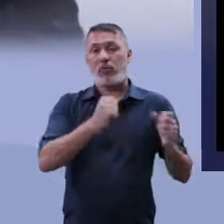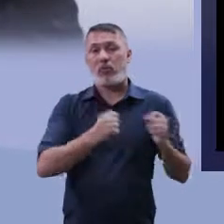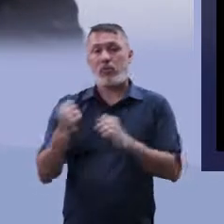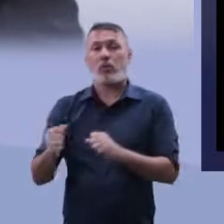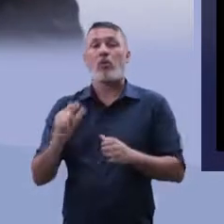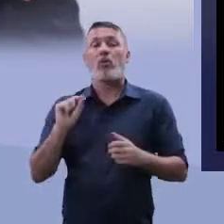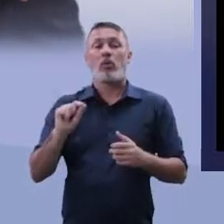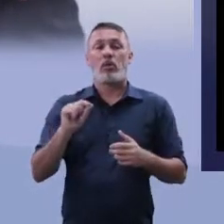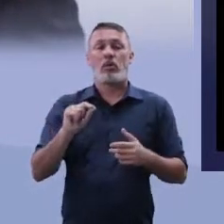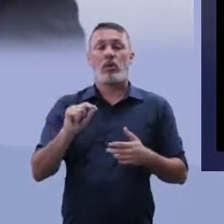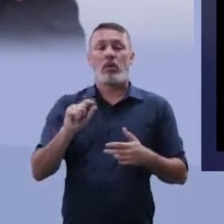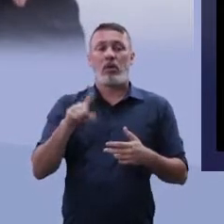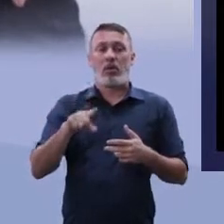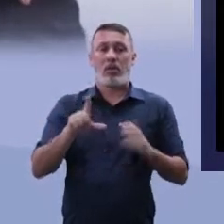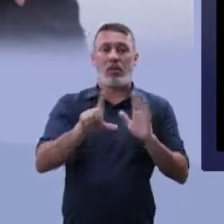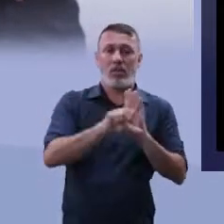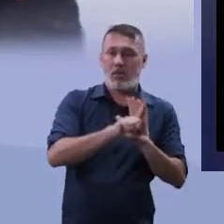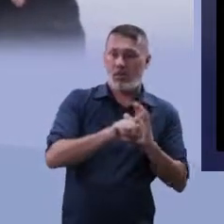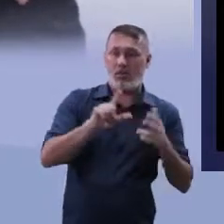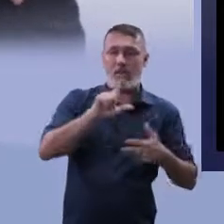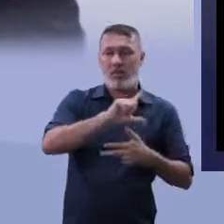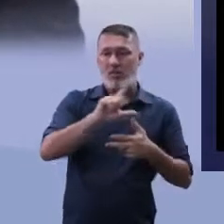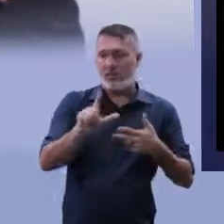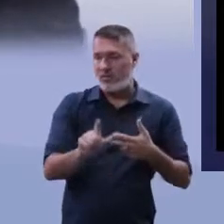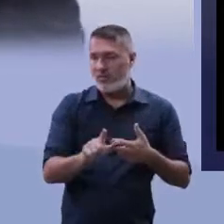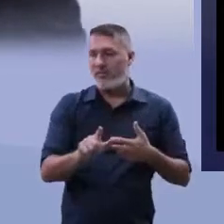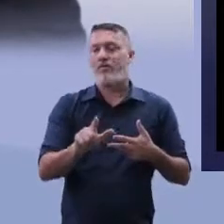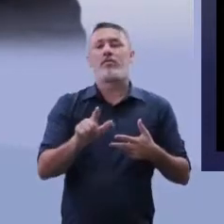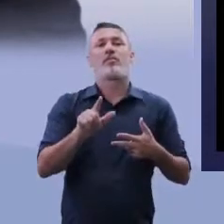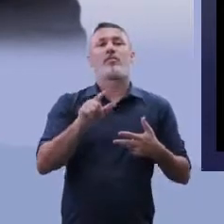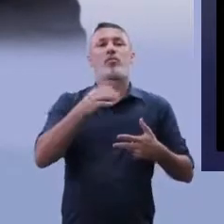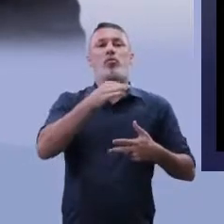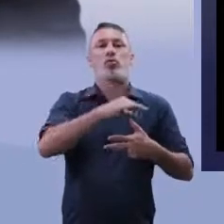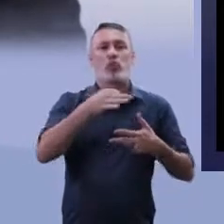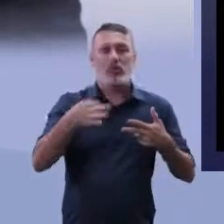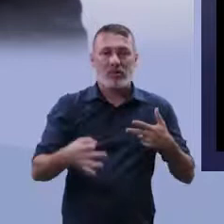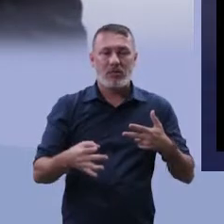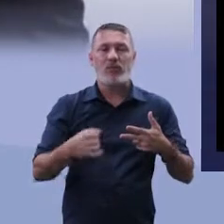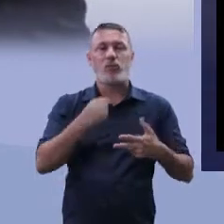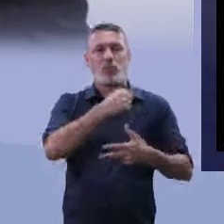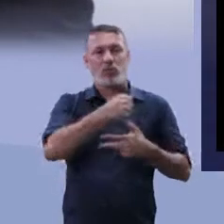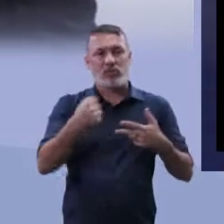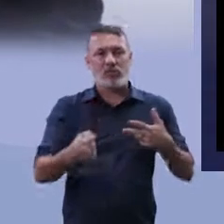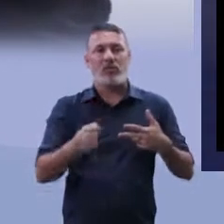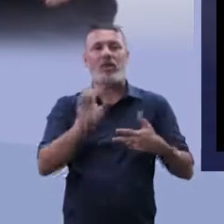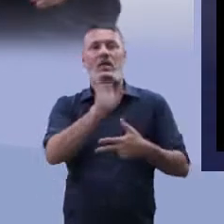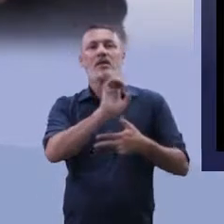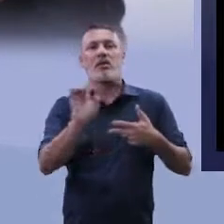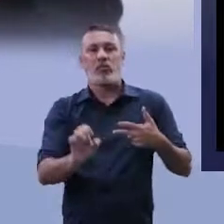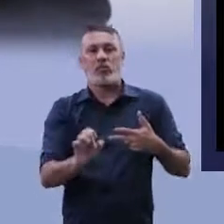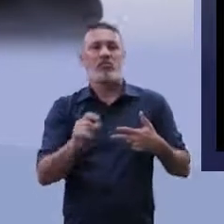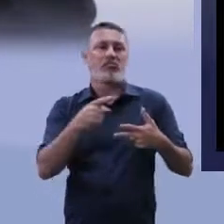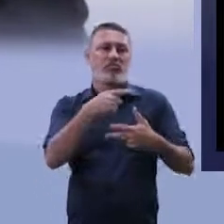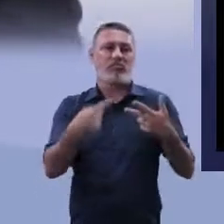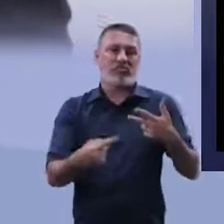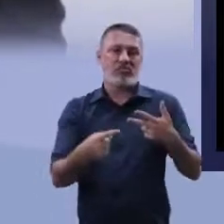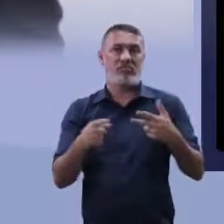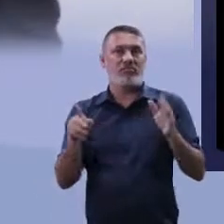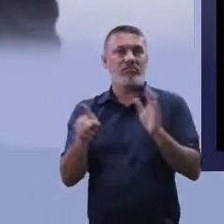né? A divisão dos poderes legislativo, judiciário e executivo. Então, o poder executivo ele